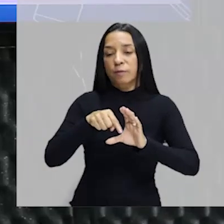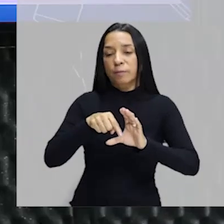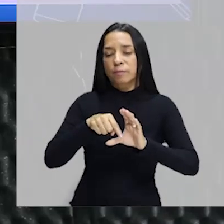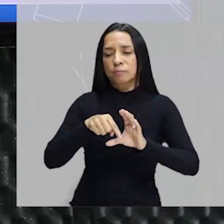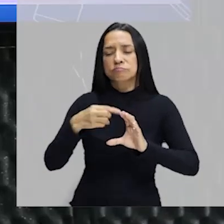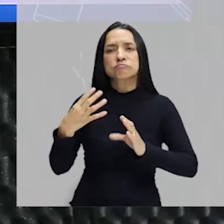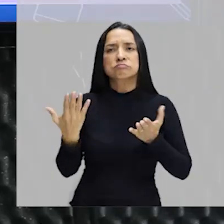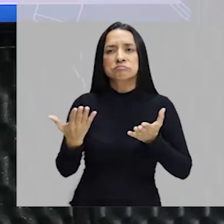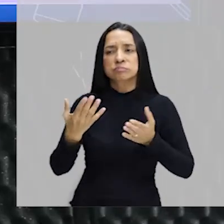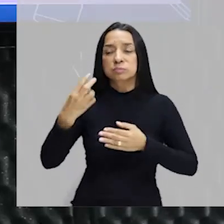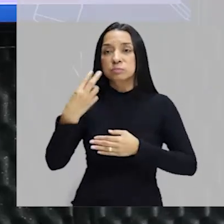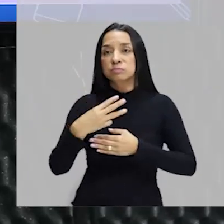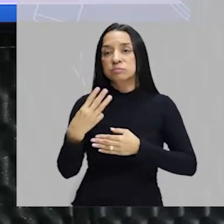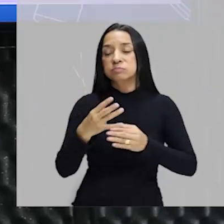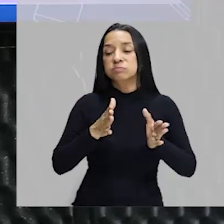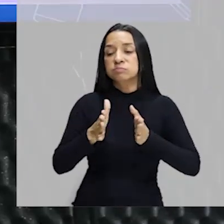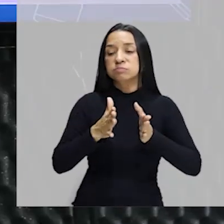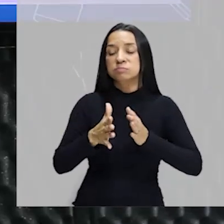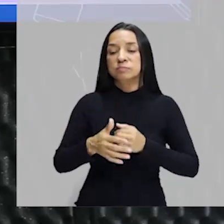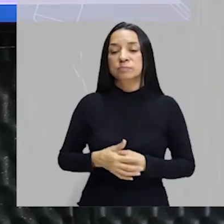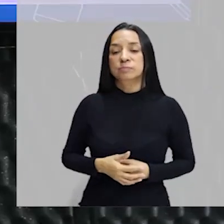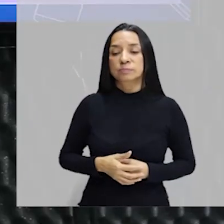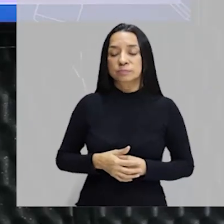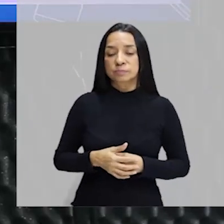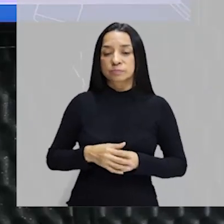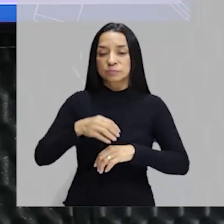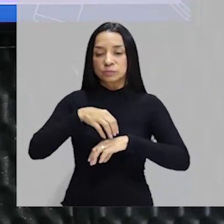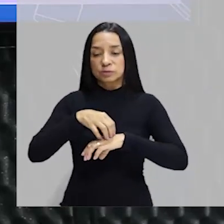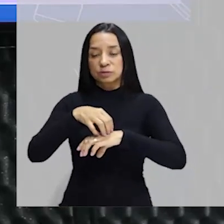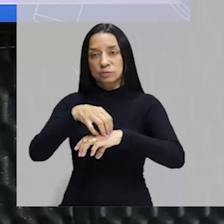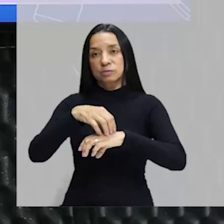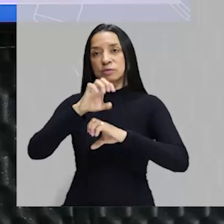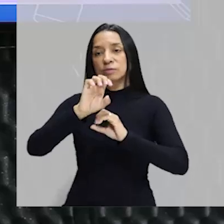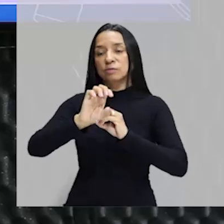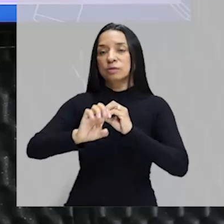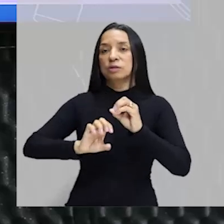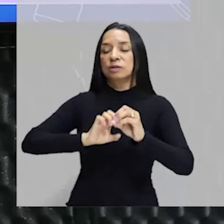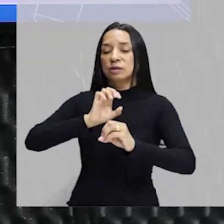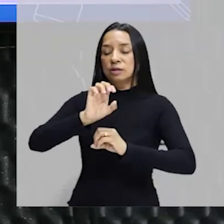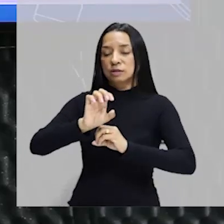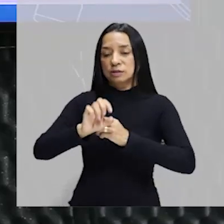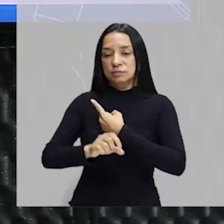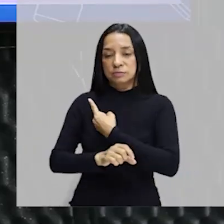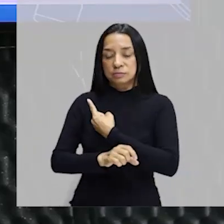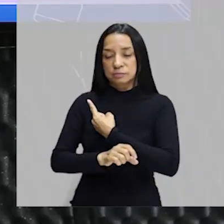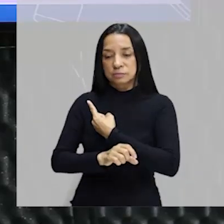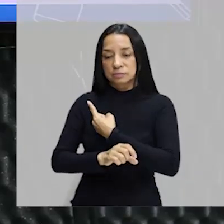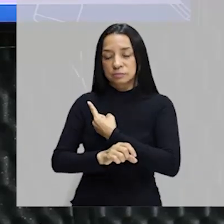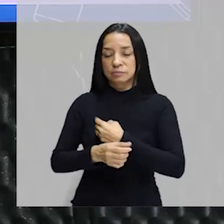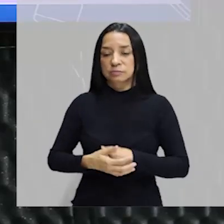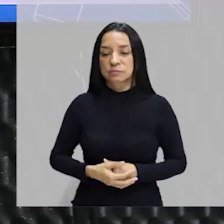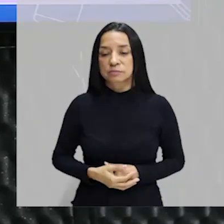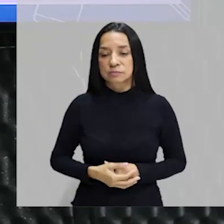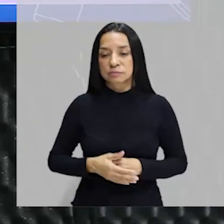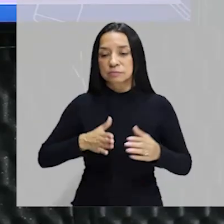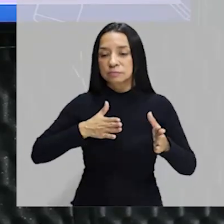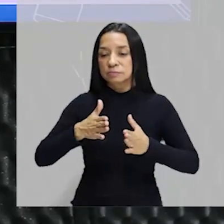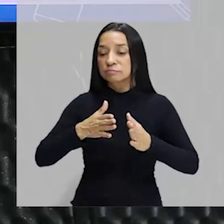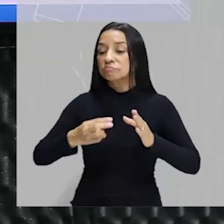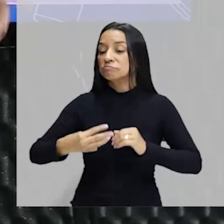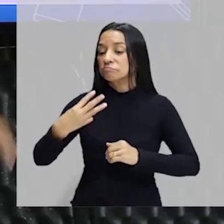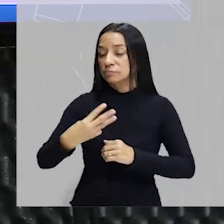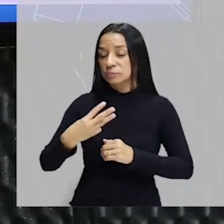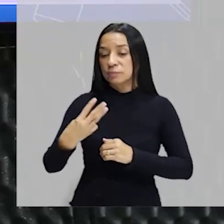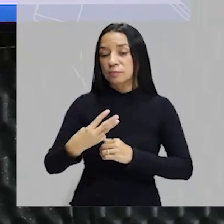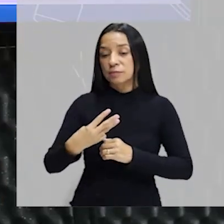etapa é essa? Está aqui, ó, os transportadores de elétrons levando esses elétrons para a terceira etapa, que é a